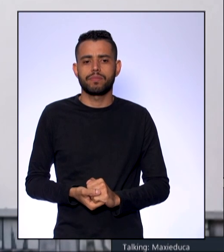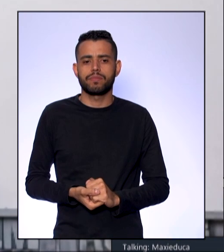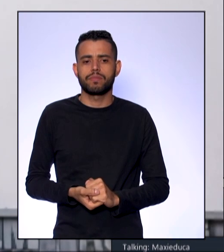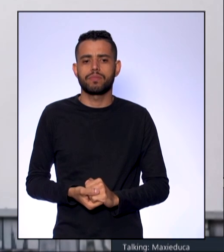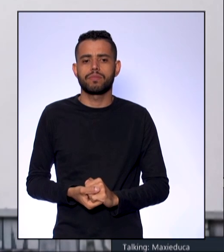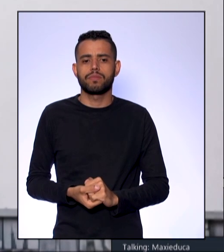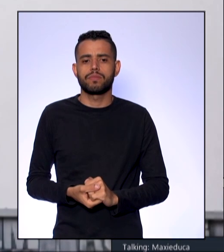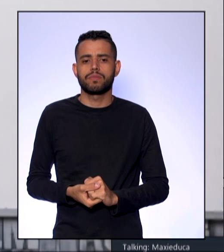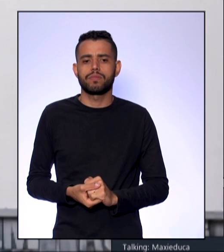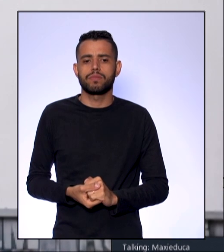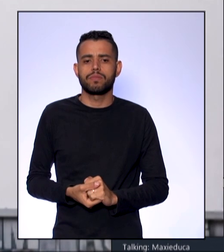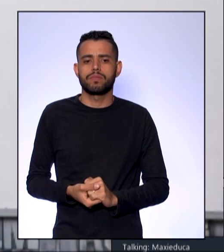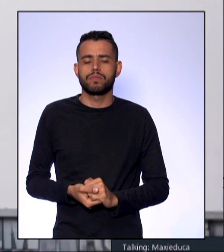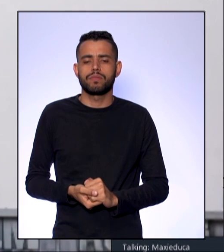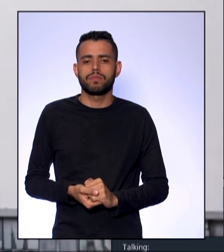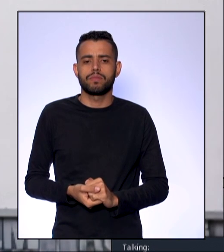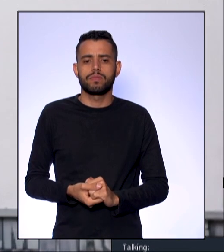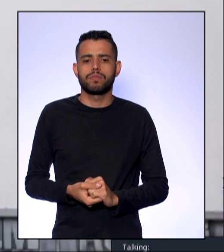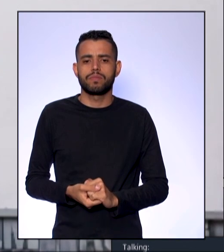introdução